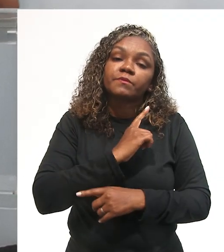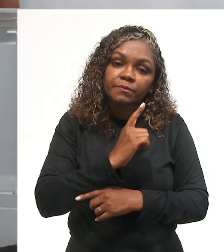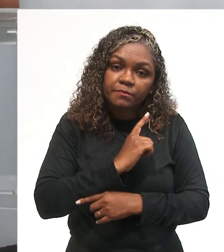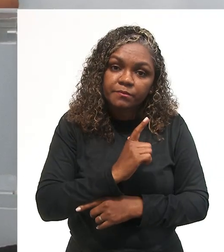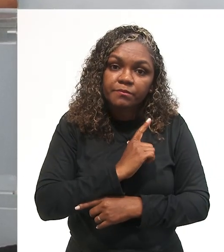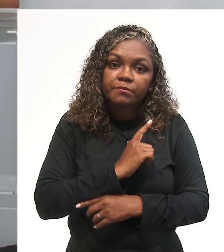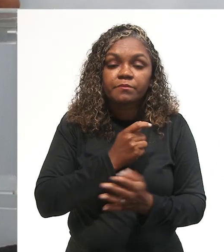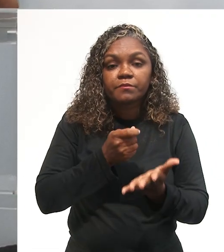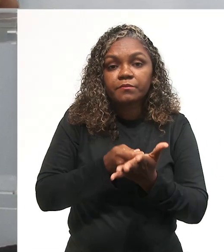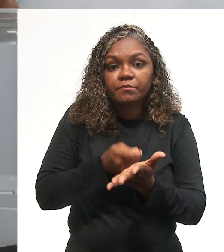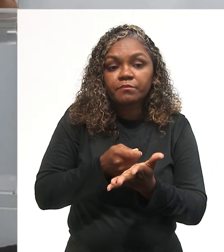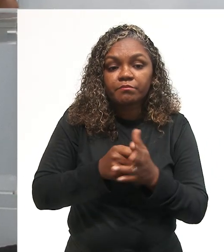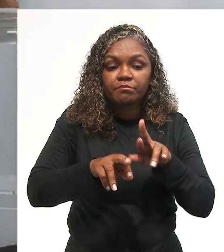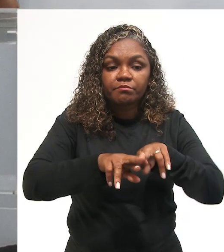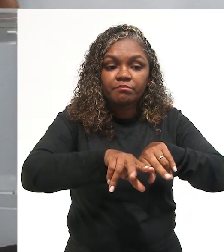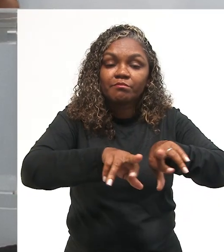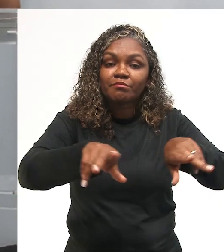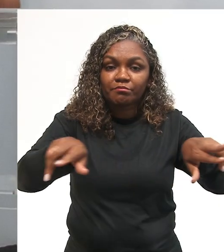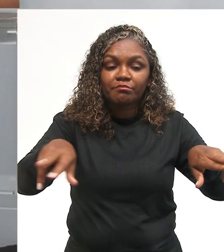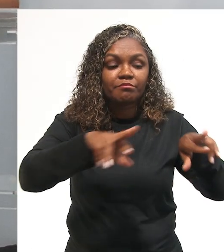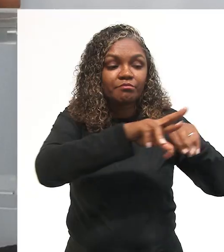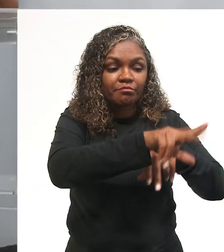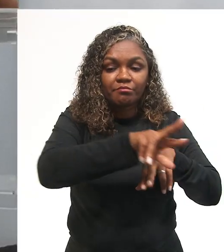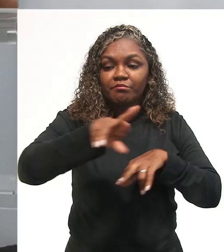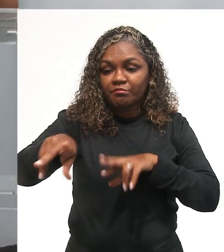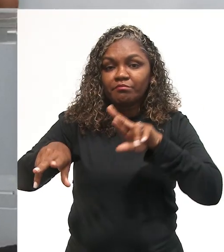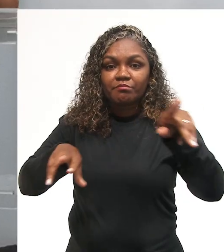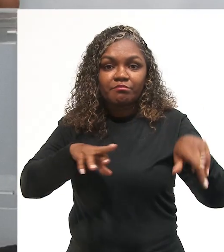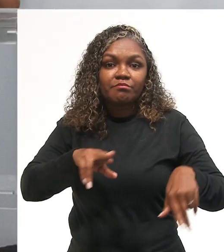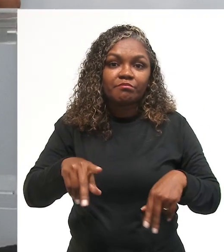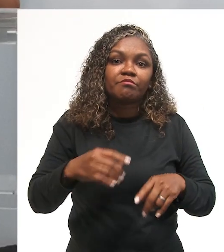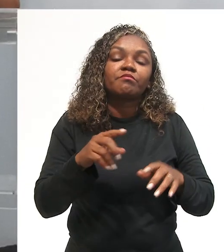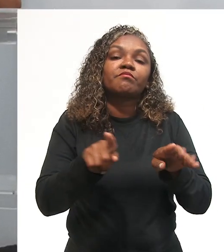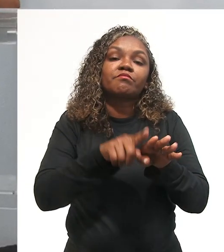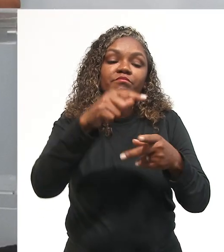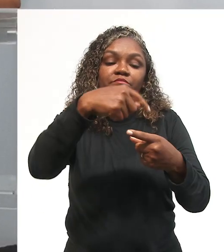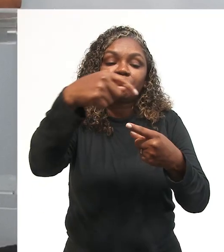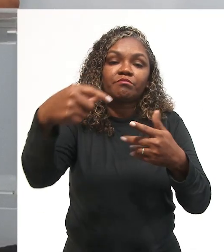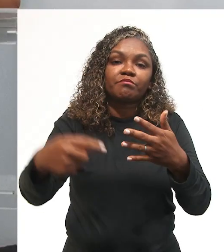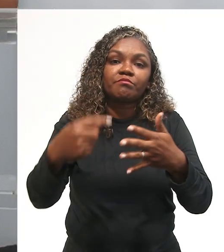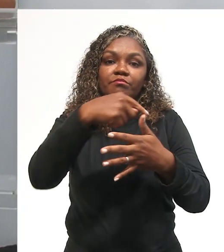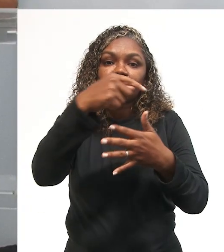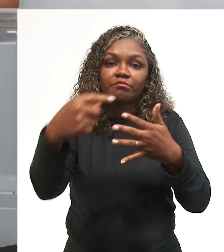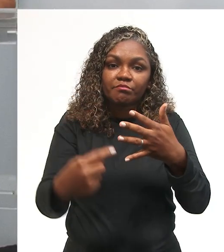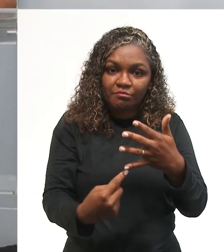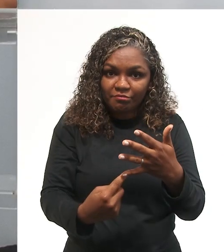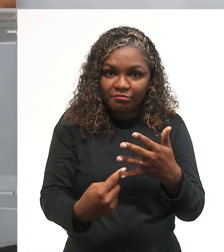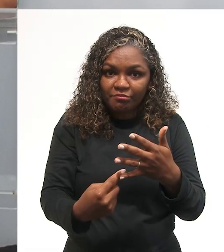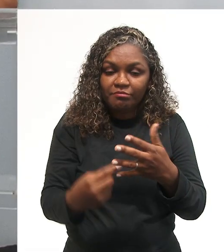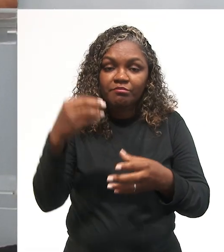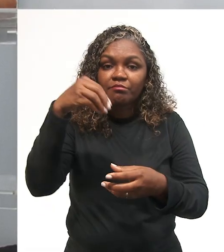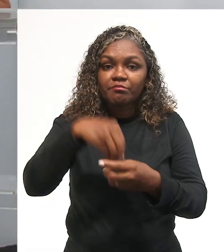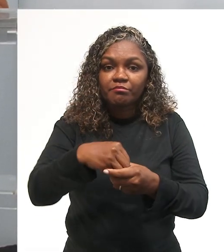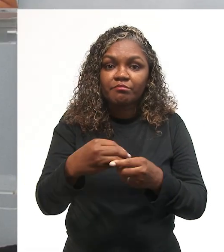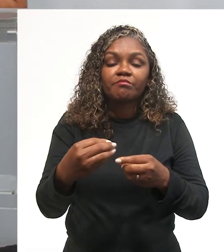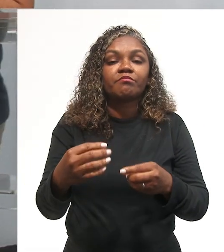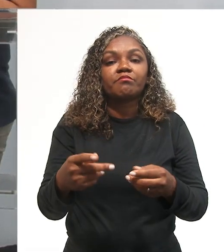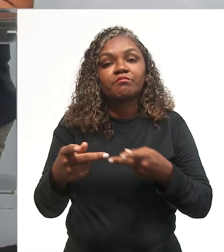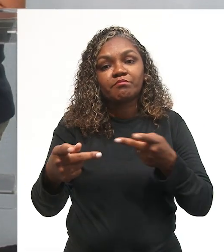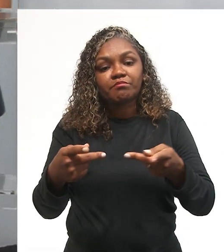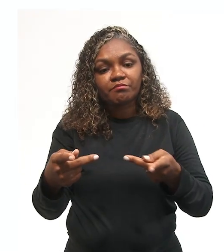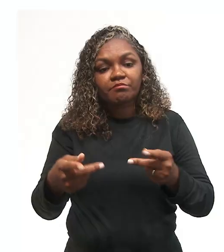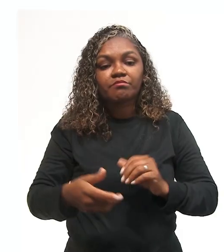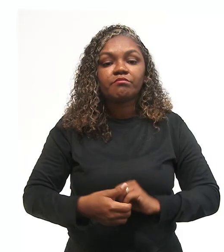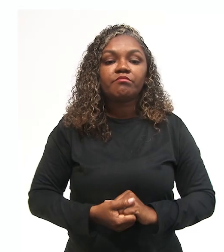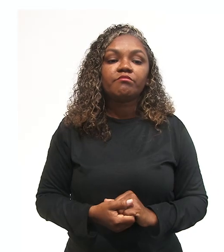aí exigências diferentes, né? E elementos diferentes que podem ser solicitados a compor aquele projeto, tá? Via